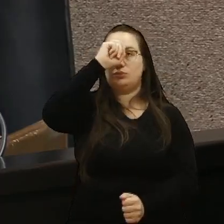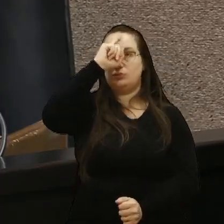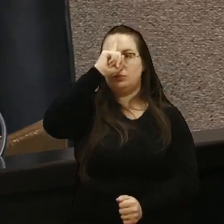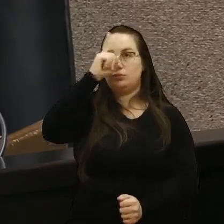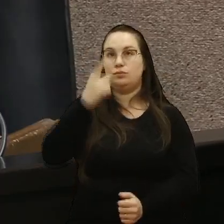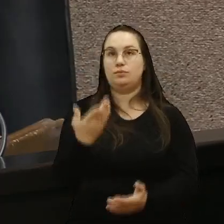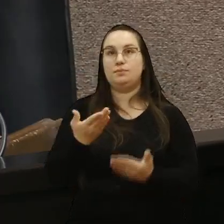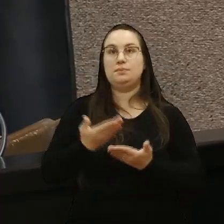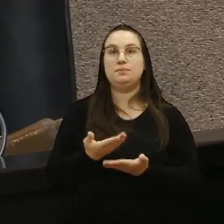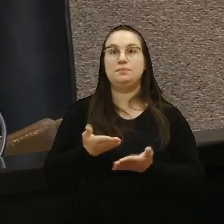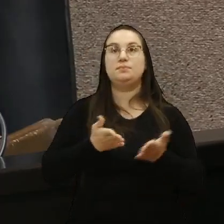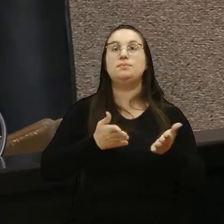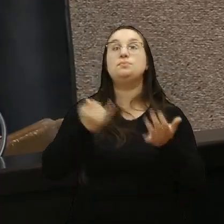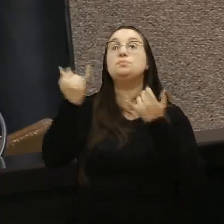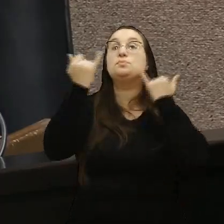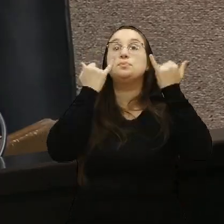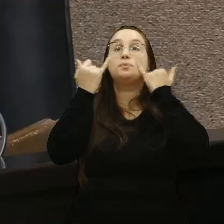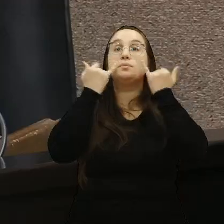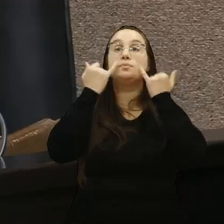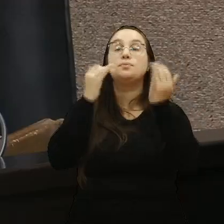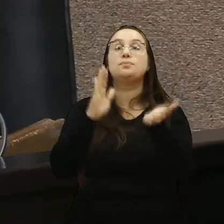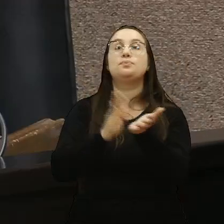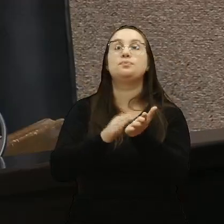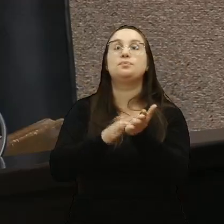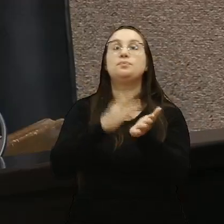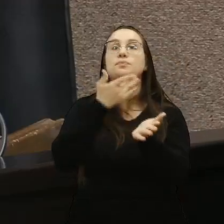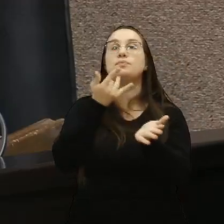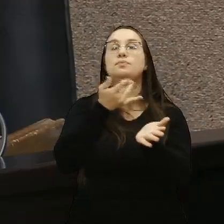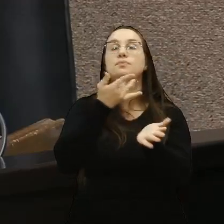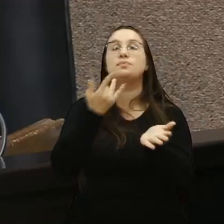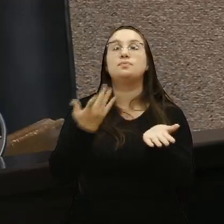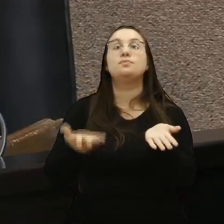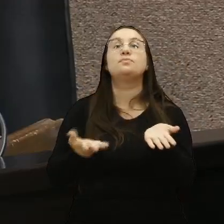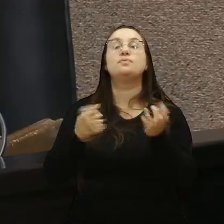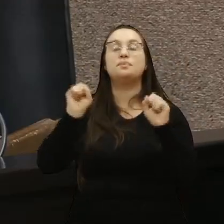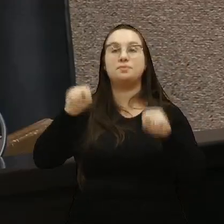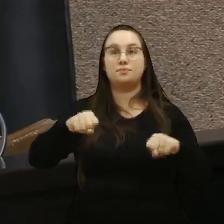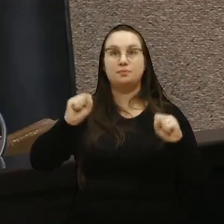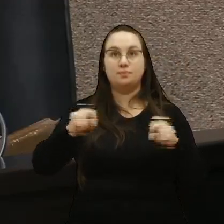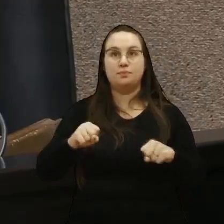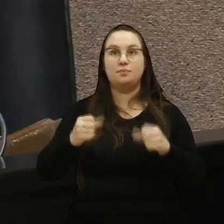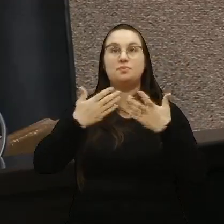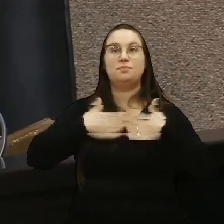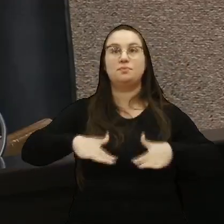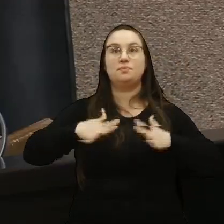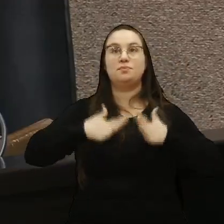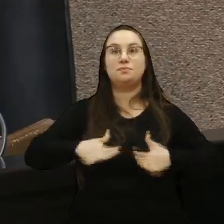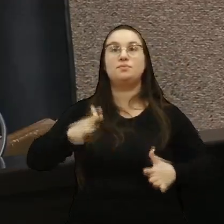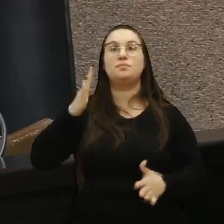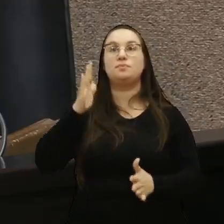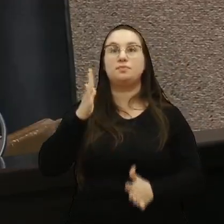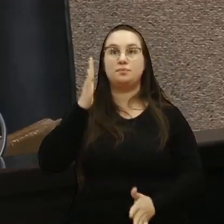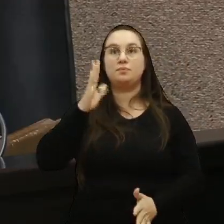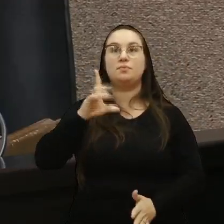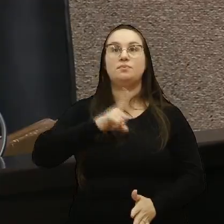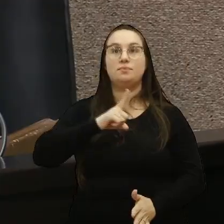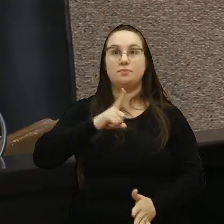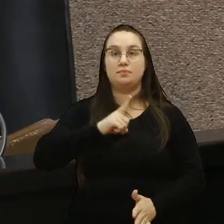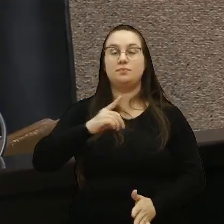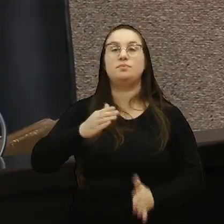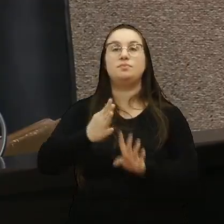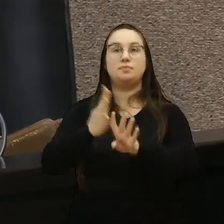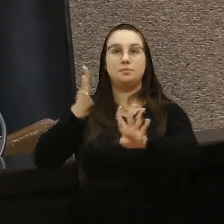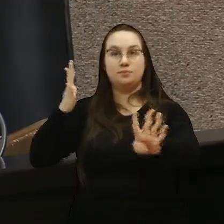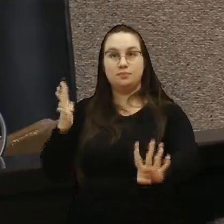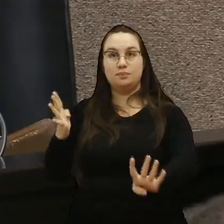dar essa informação na palma da mão das pessoas e, sim, dará tranquilidade para ela que ela está inserida na